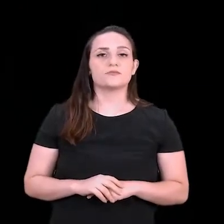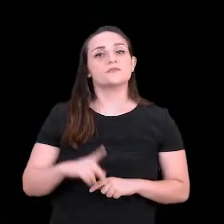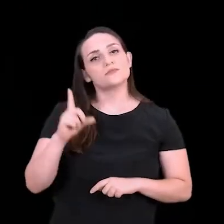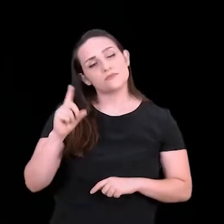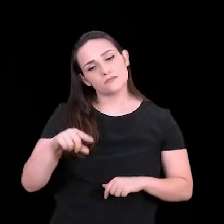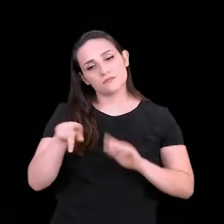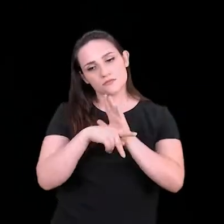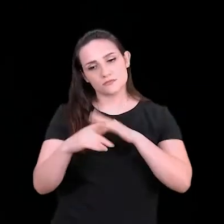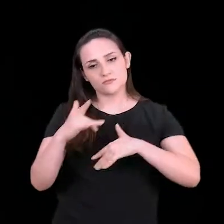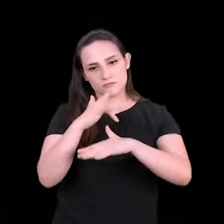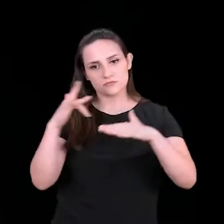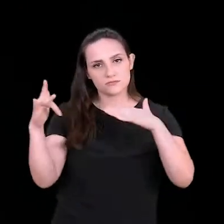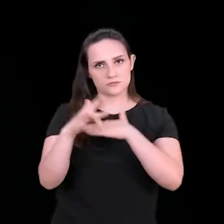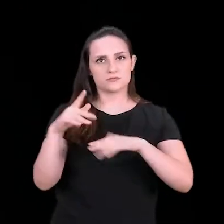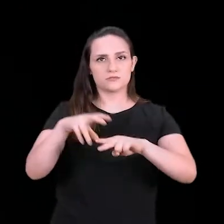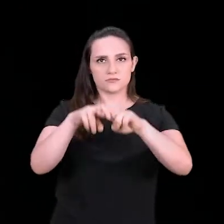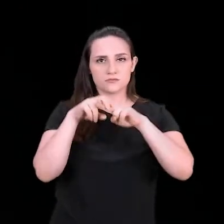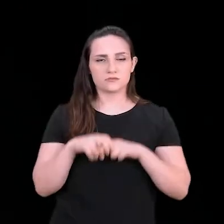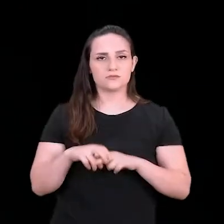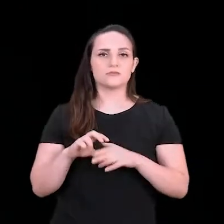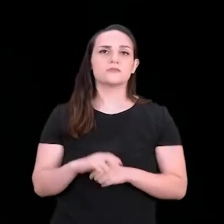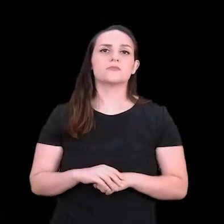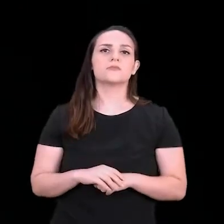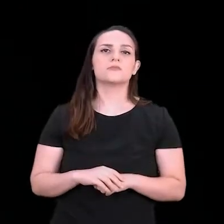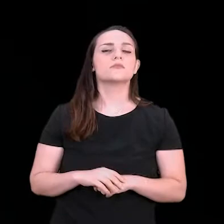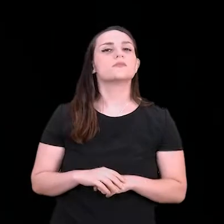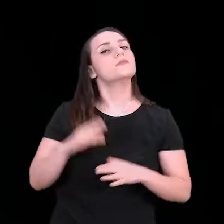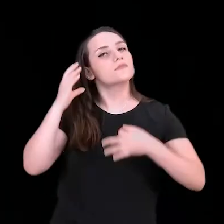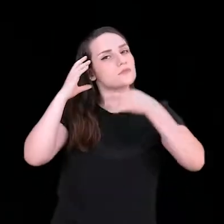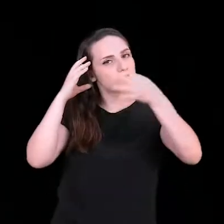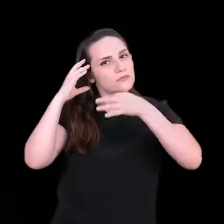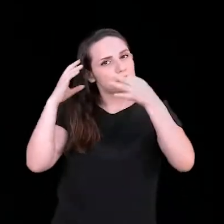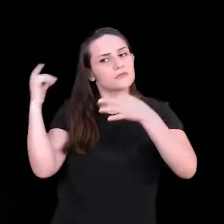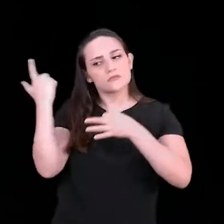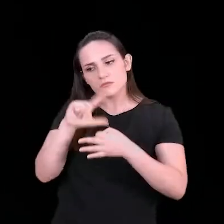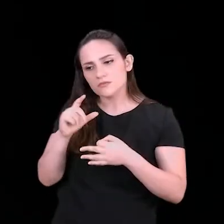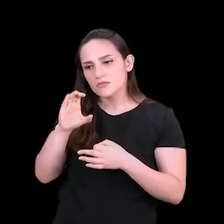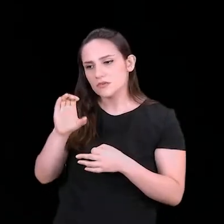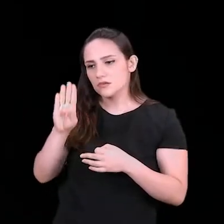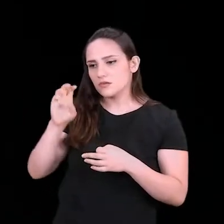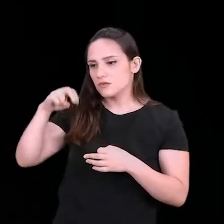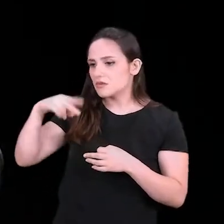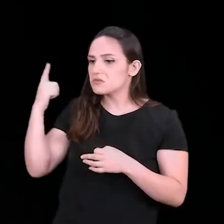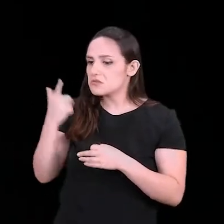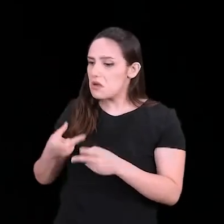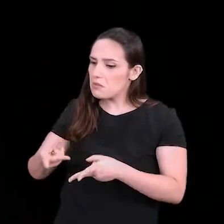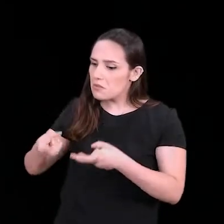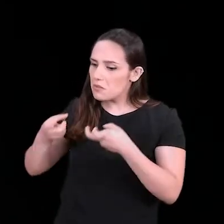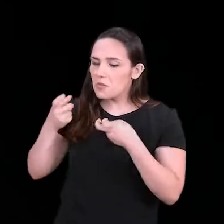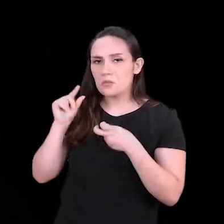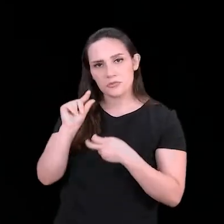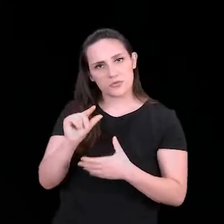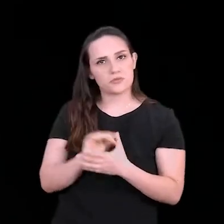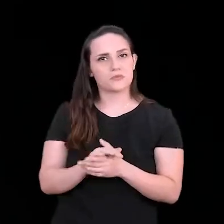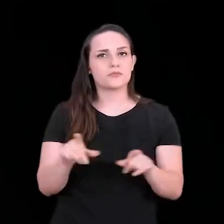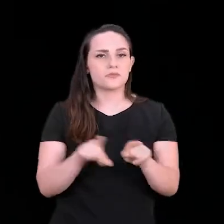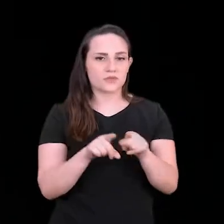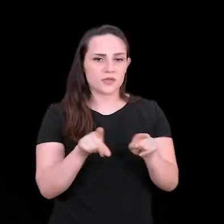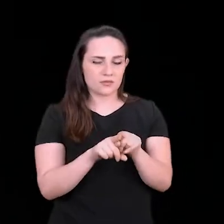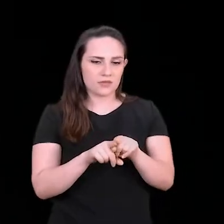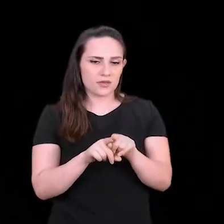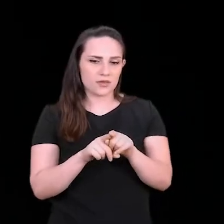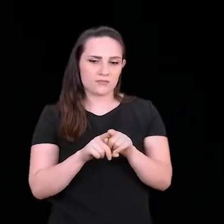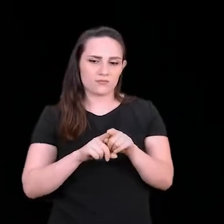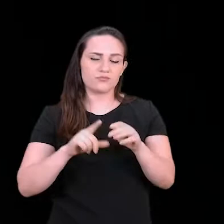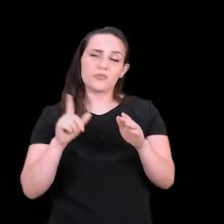transmissão ao vivo via redes sociais, né? Então, assim, nesse sentido, o rádio experimenta um pouco. O nativo também,